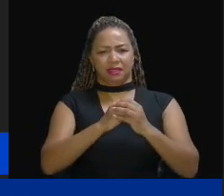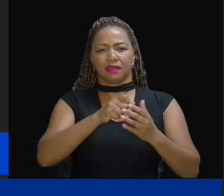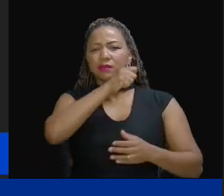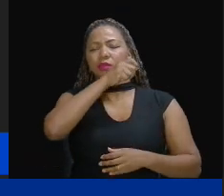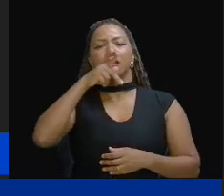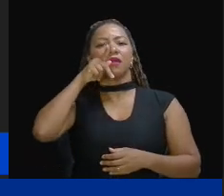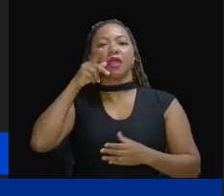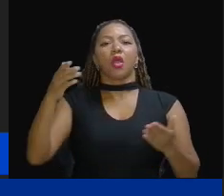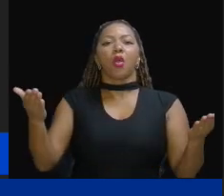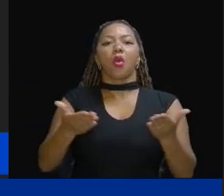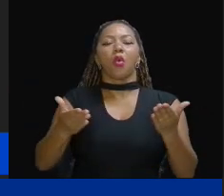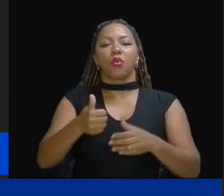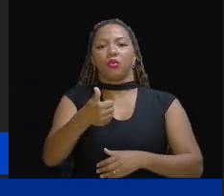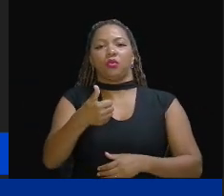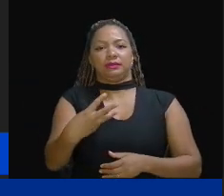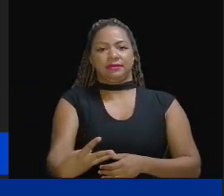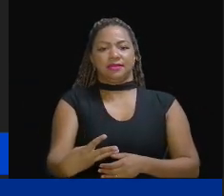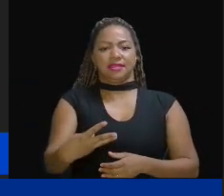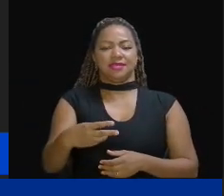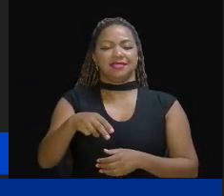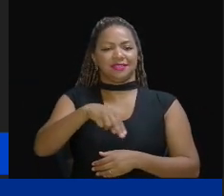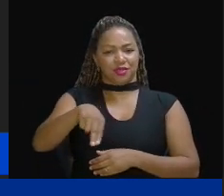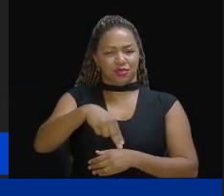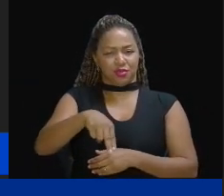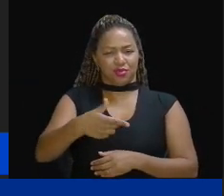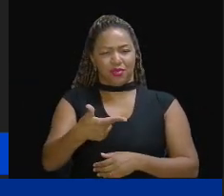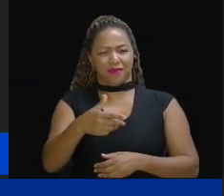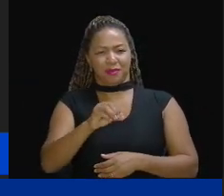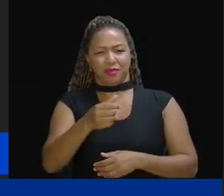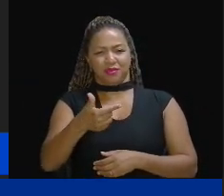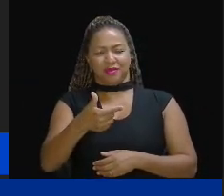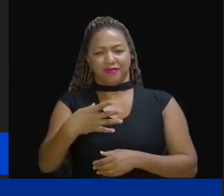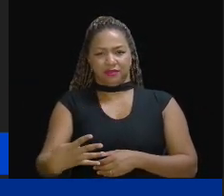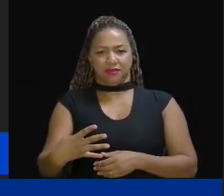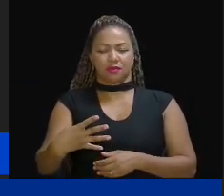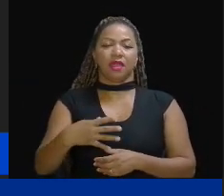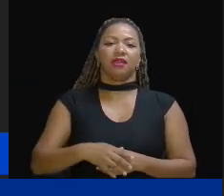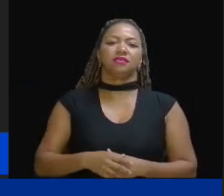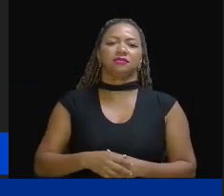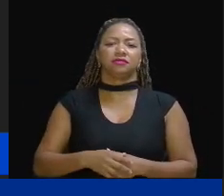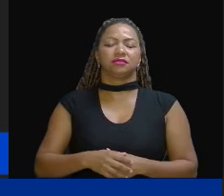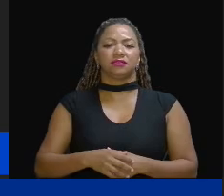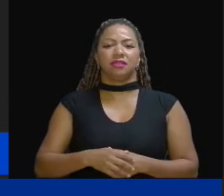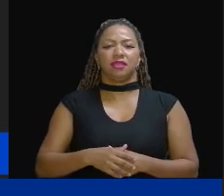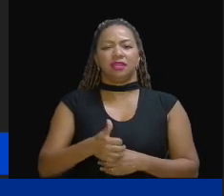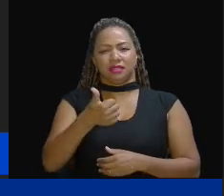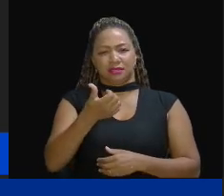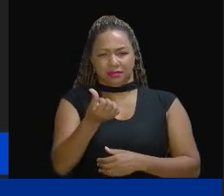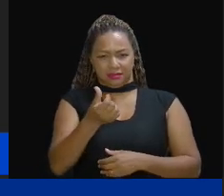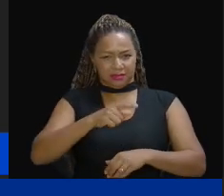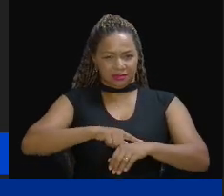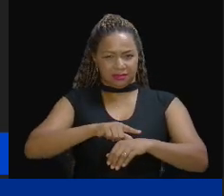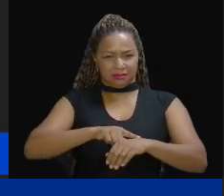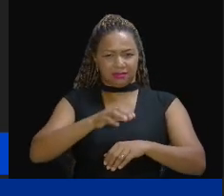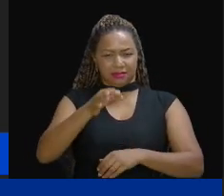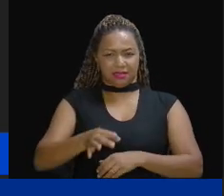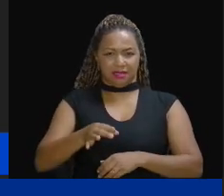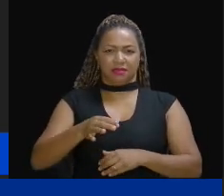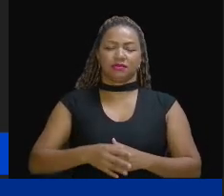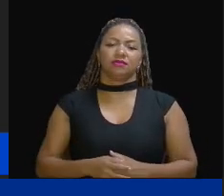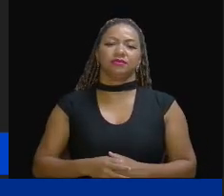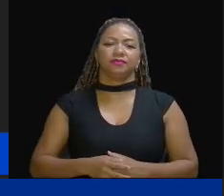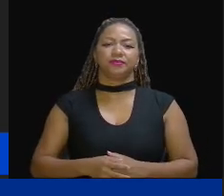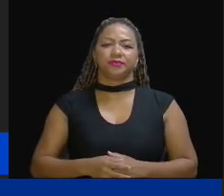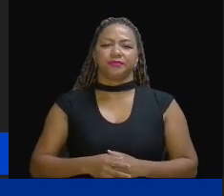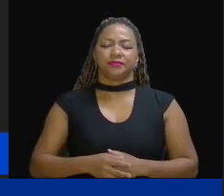Amapá. Hoje é dia 13 de novembro de 2024, exatamente 16 horas. Na tela, no E canto já